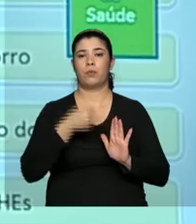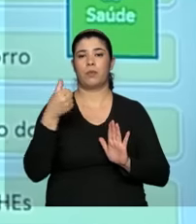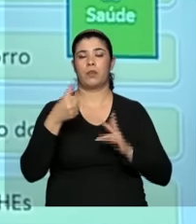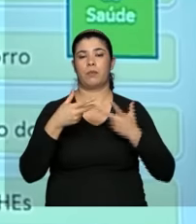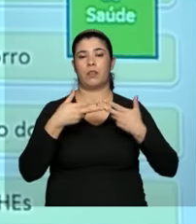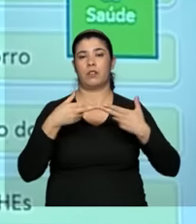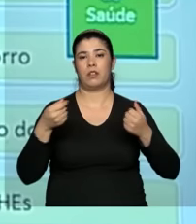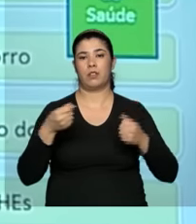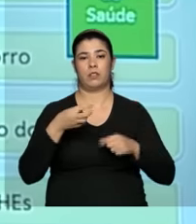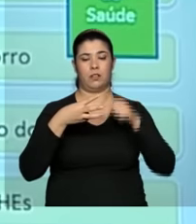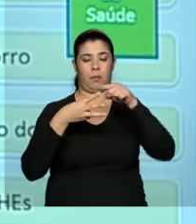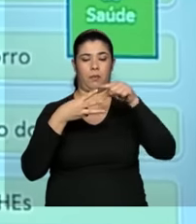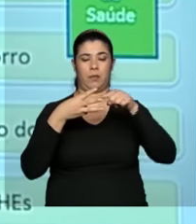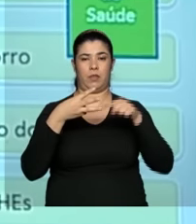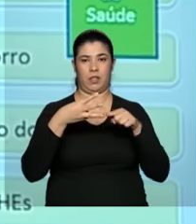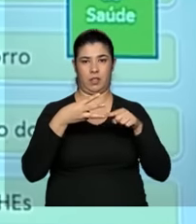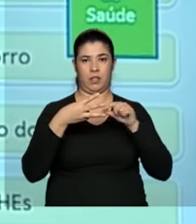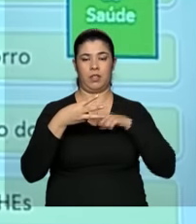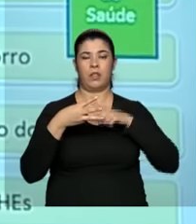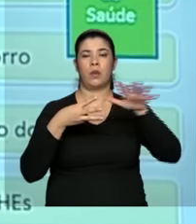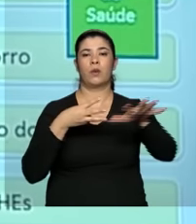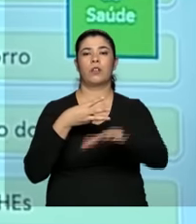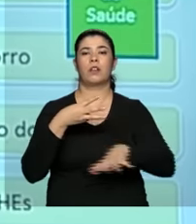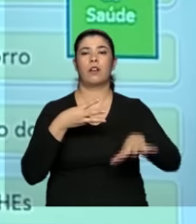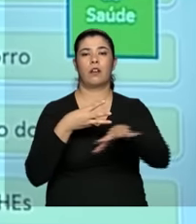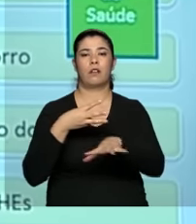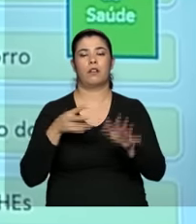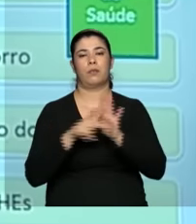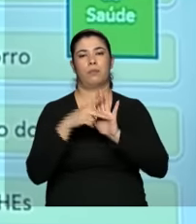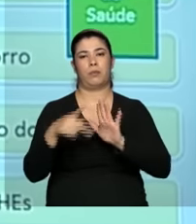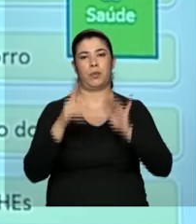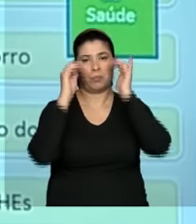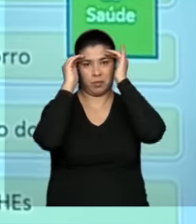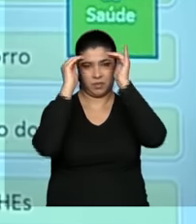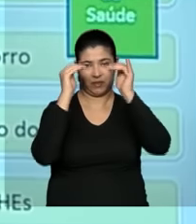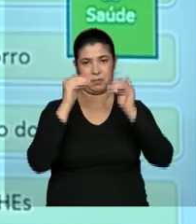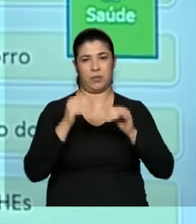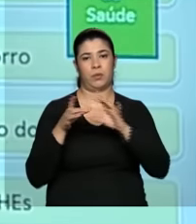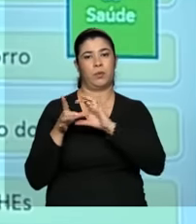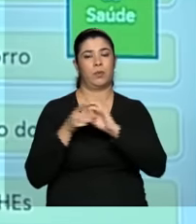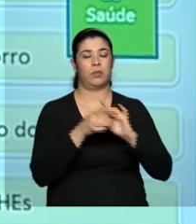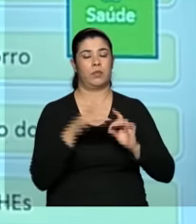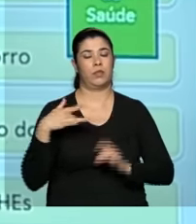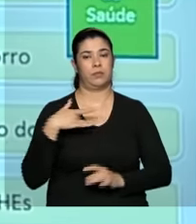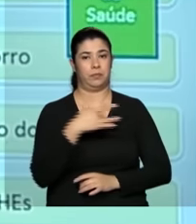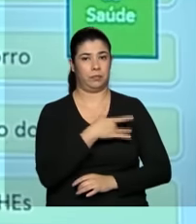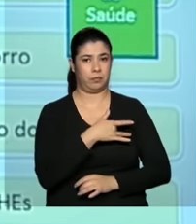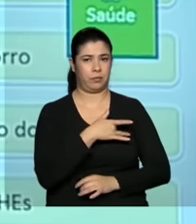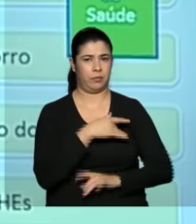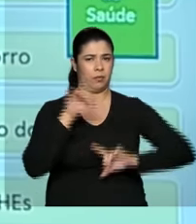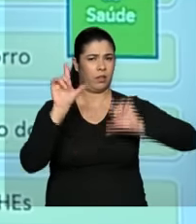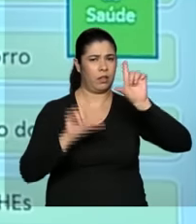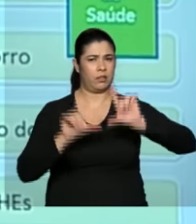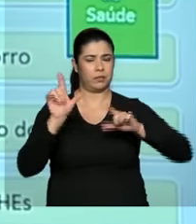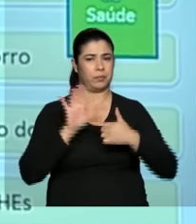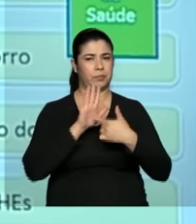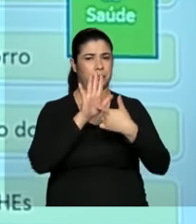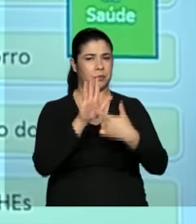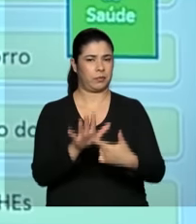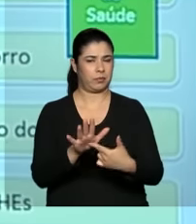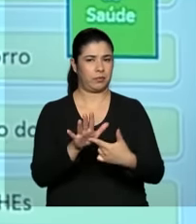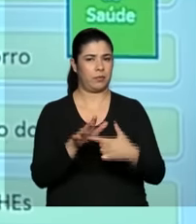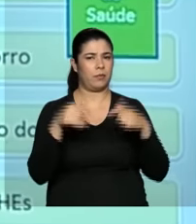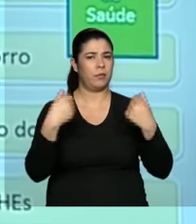quesitos, eles têm que ser atendidos na região de saúde. A cobertura que houve na mídia entendeu que teriam que ser atendidos